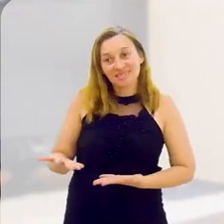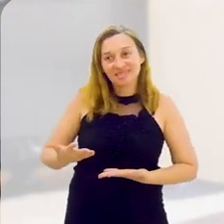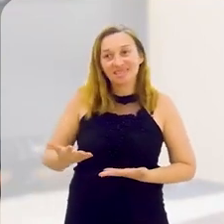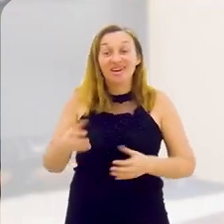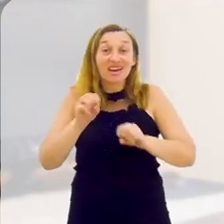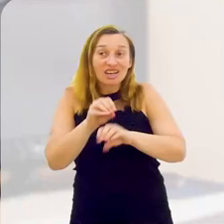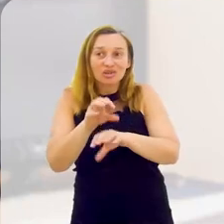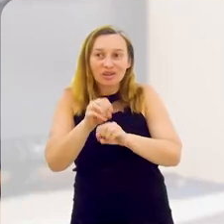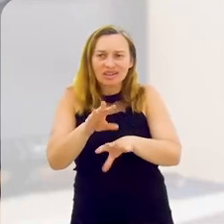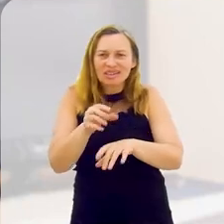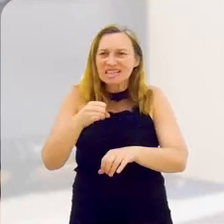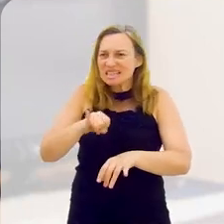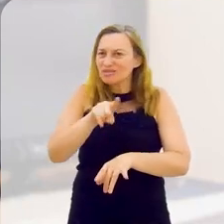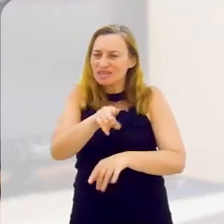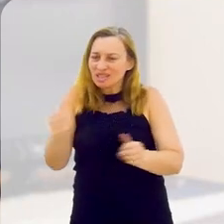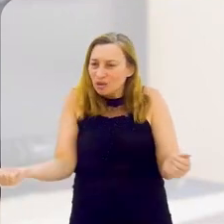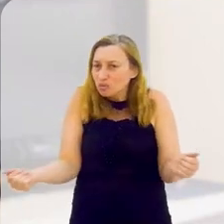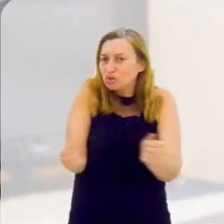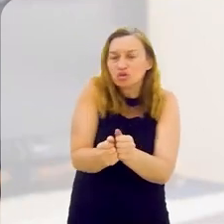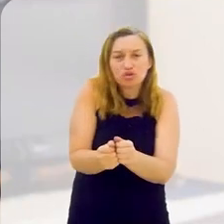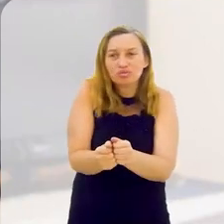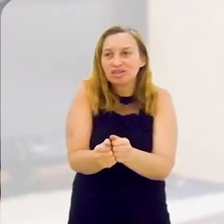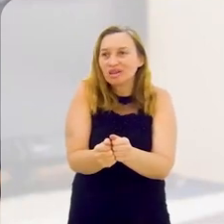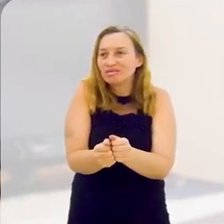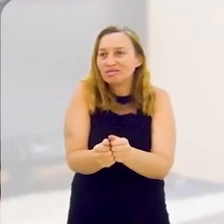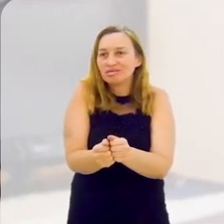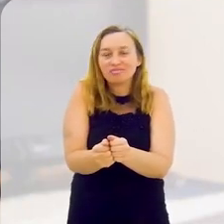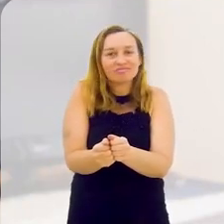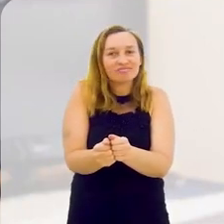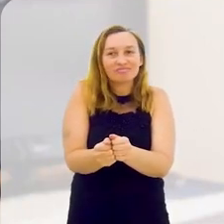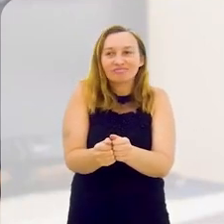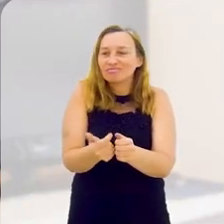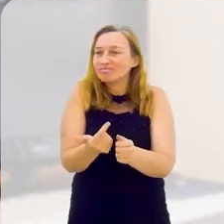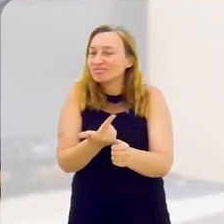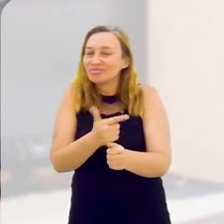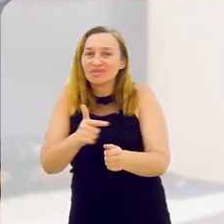aberto. Educação, se você não se envolver,